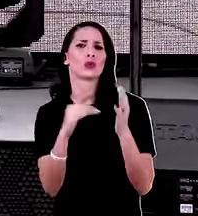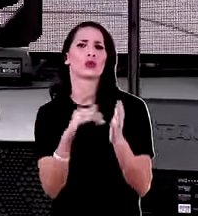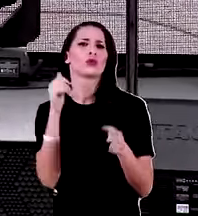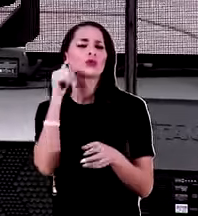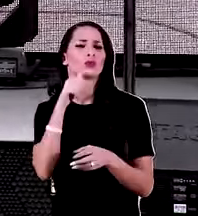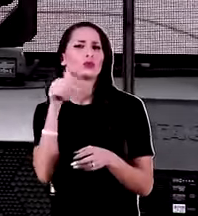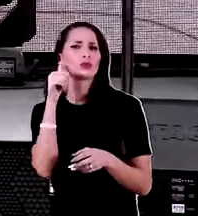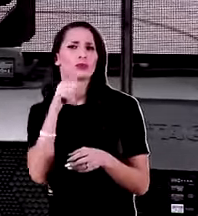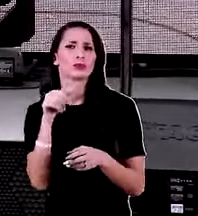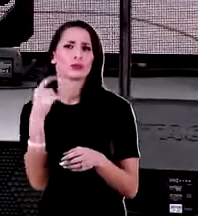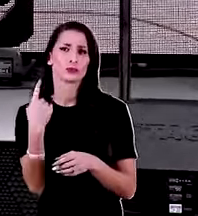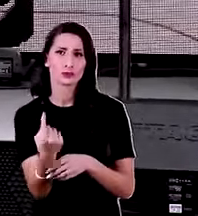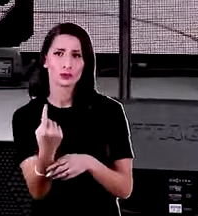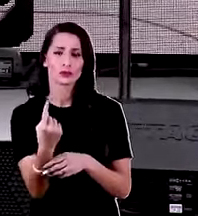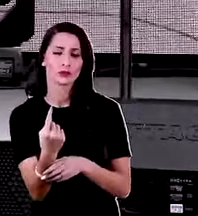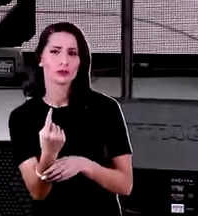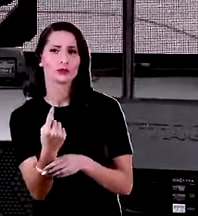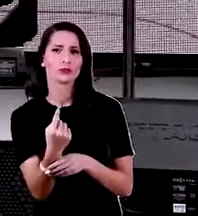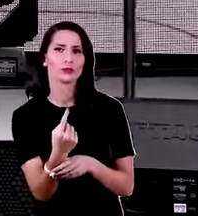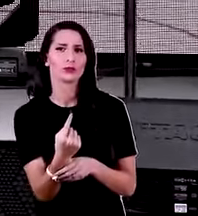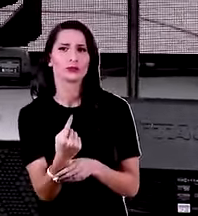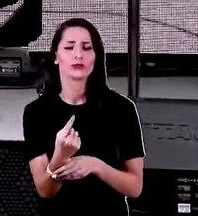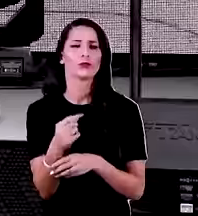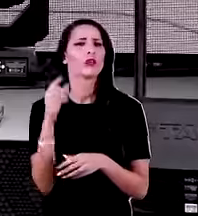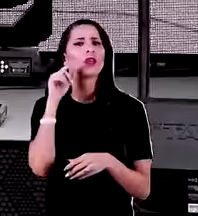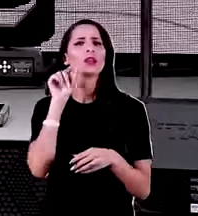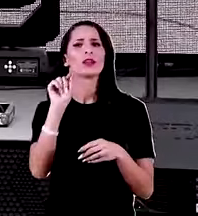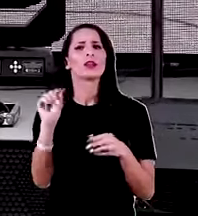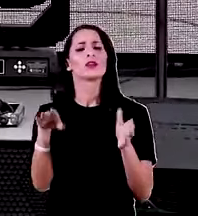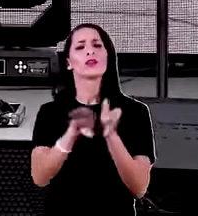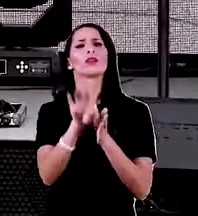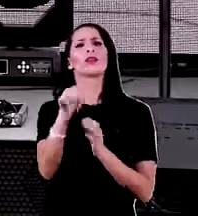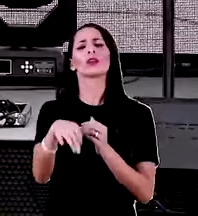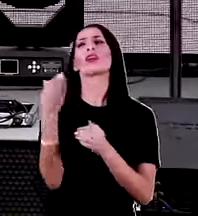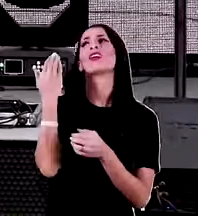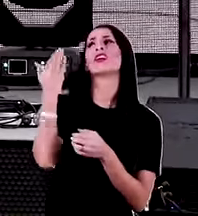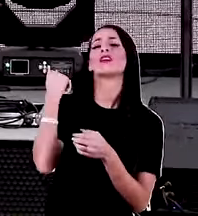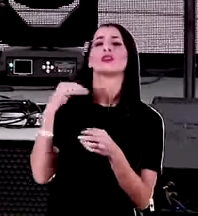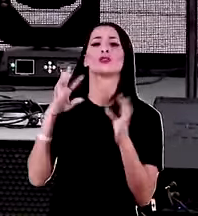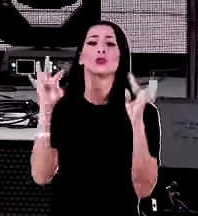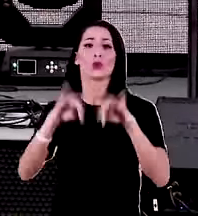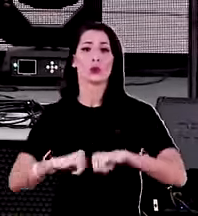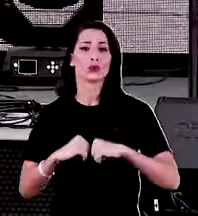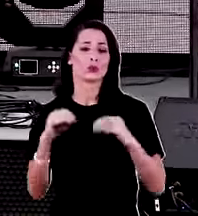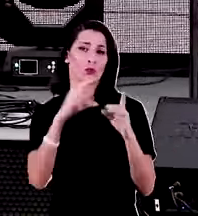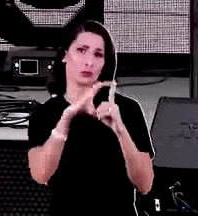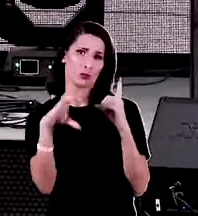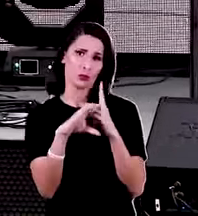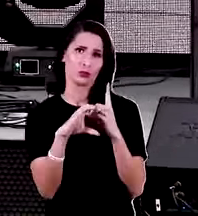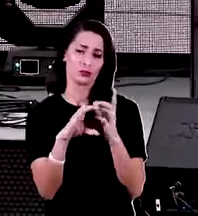Meu Deus. Peraí, quem estava aqui no último Todas por Um? Levanta a mão.